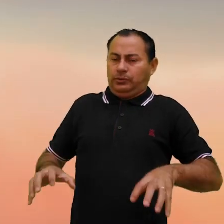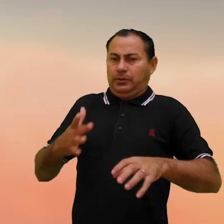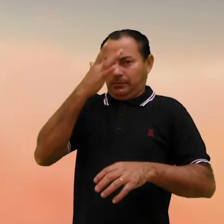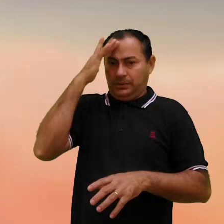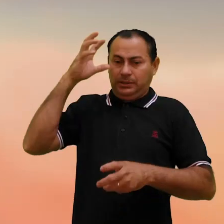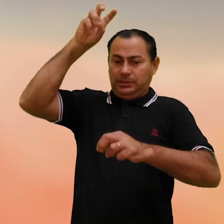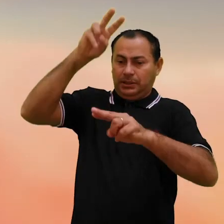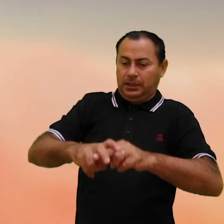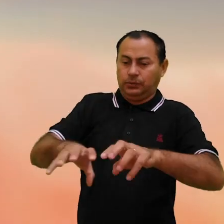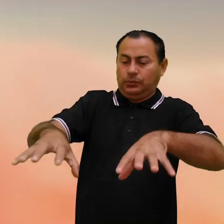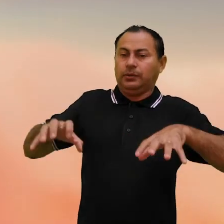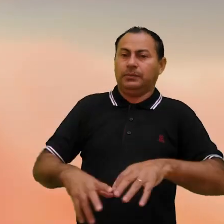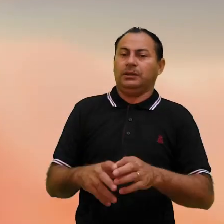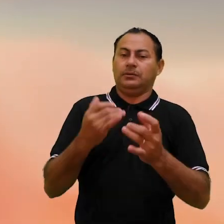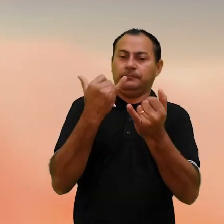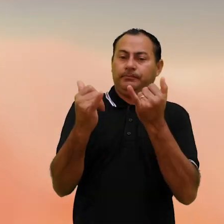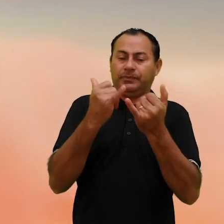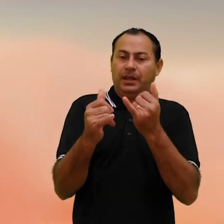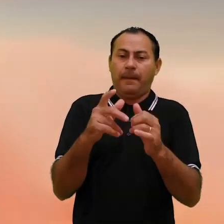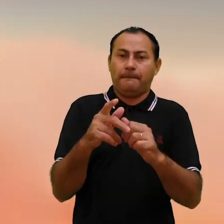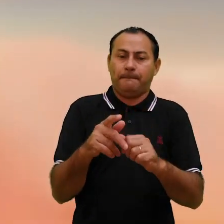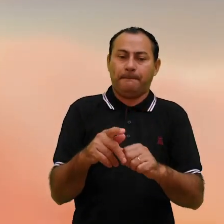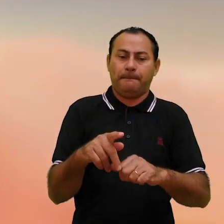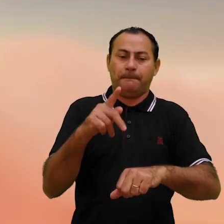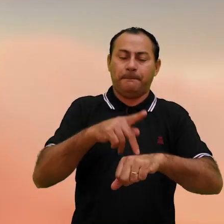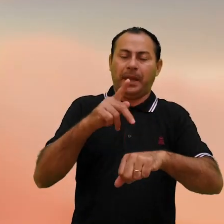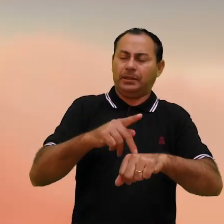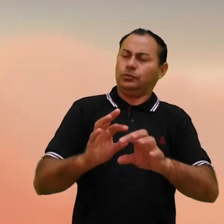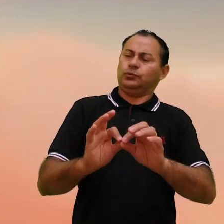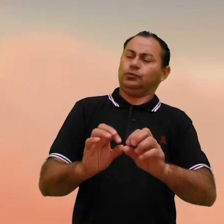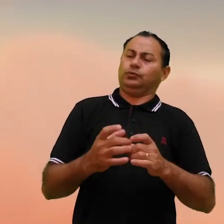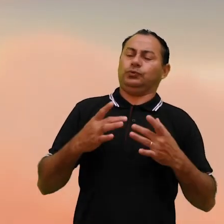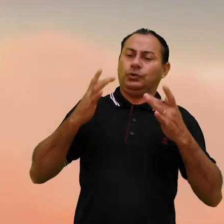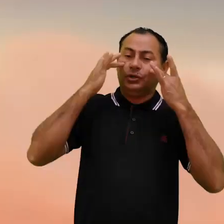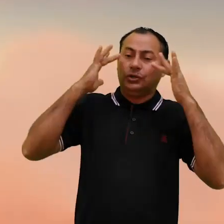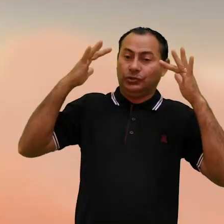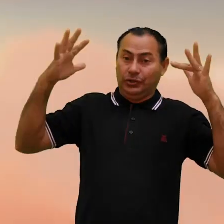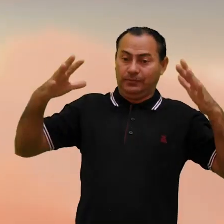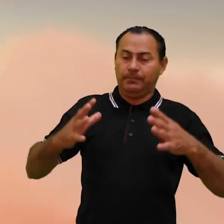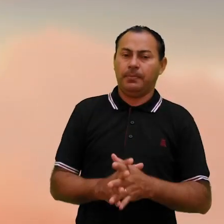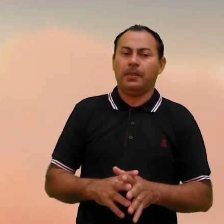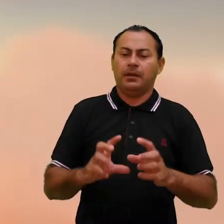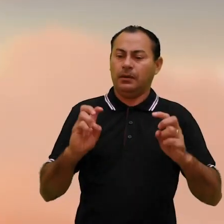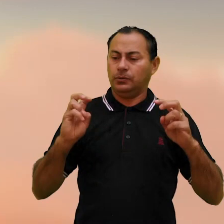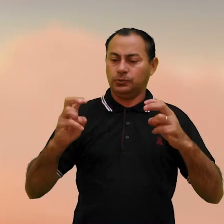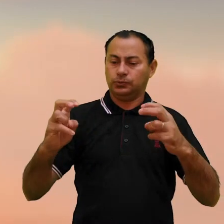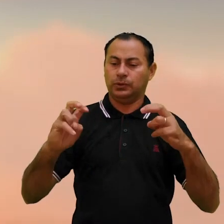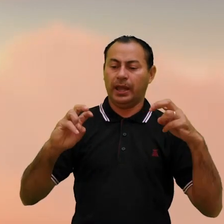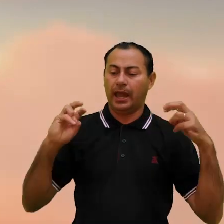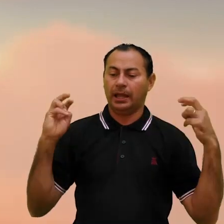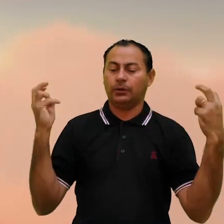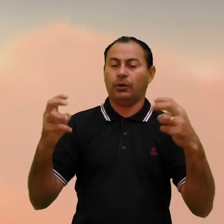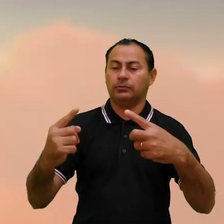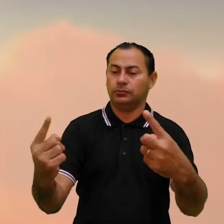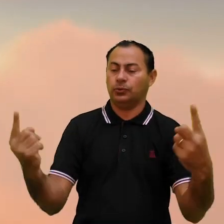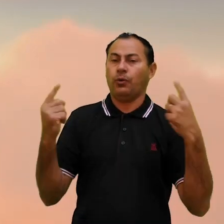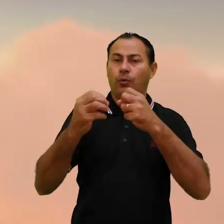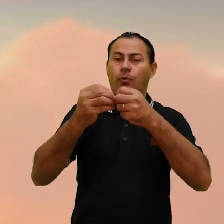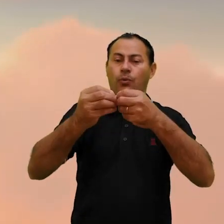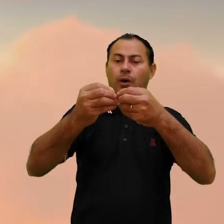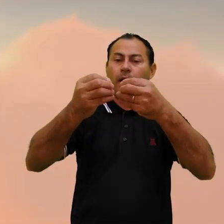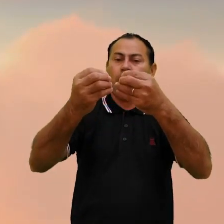está sentado no trono, semelhante às pedras jaspe e sardônio. E ao redor do trono, um